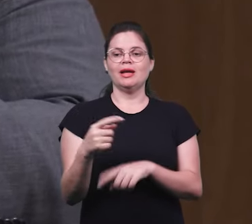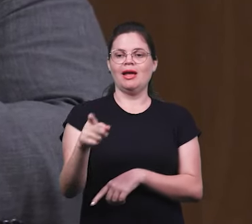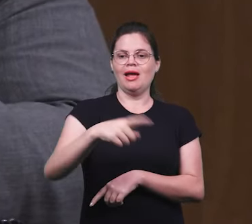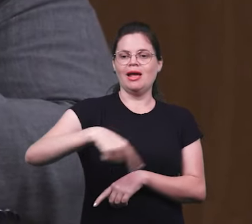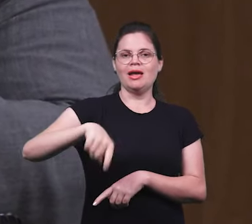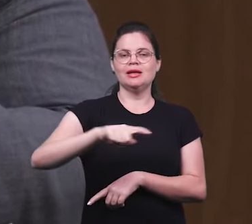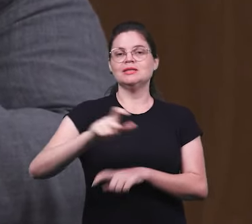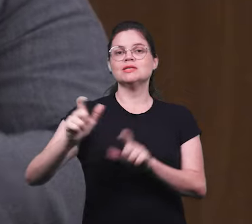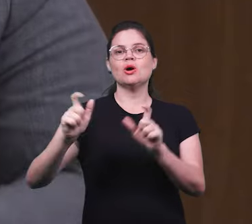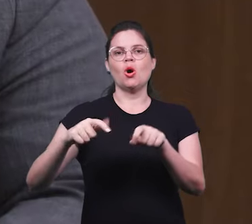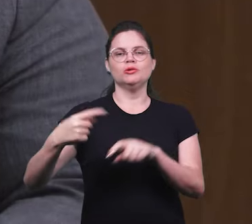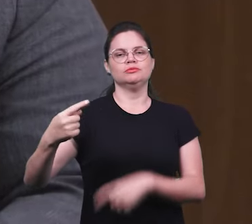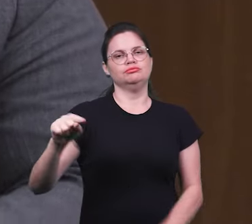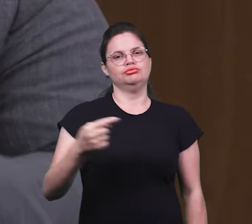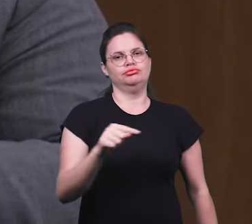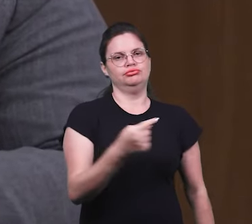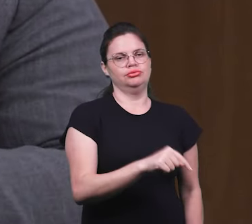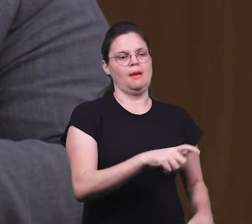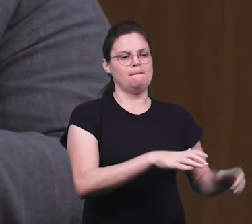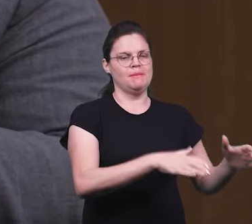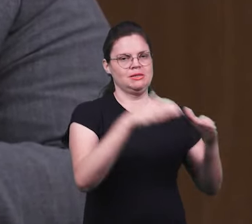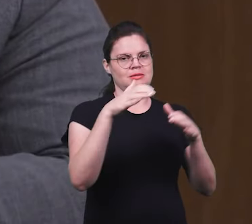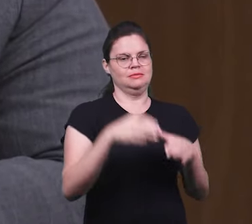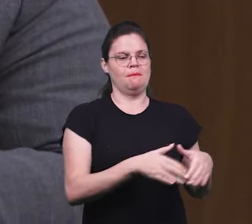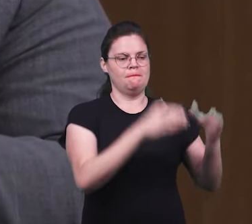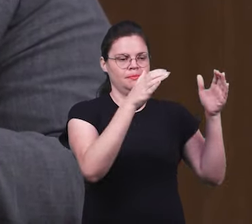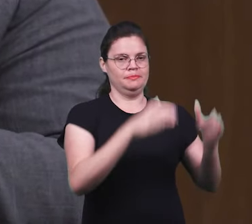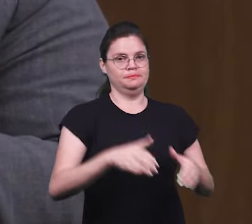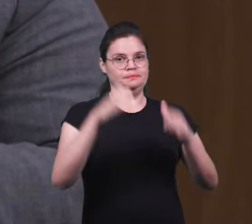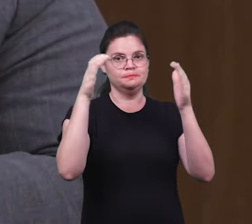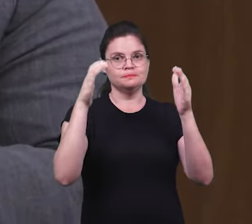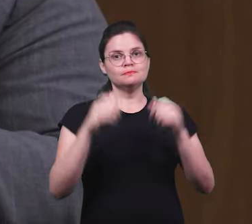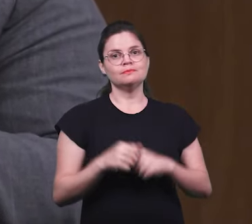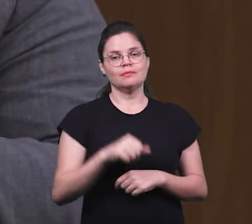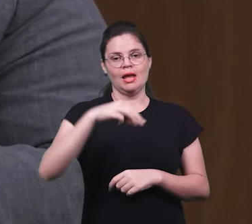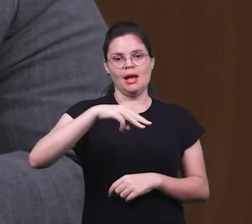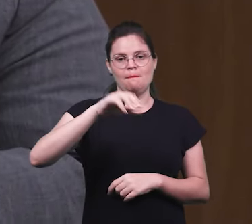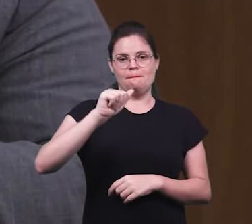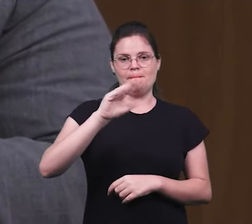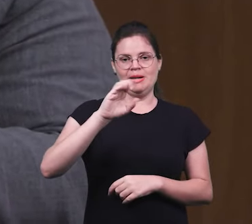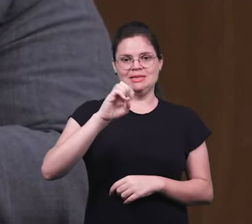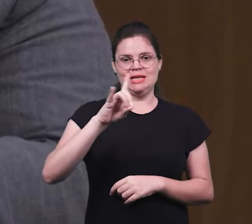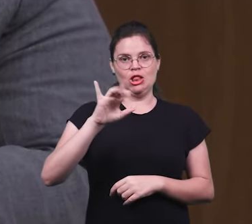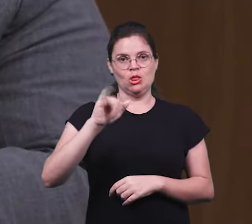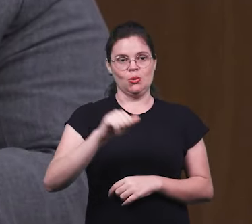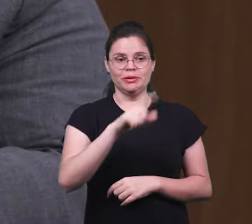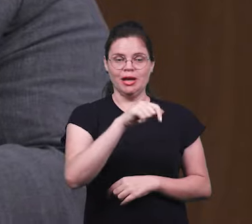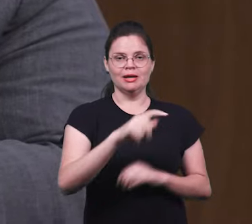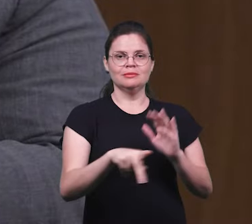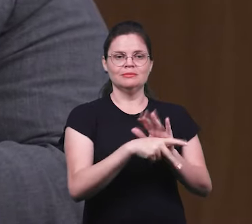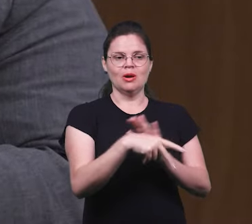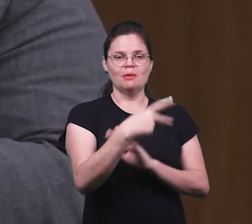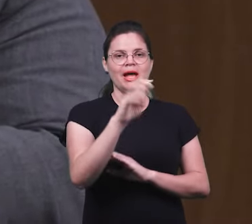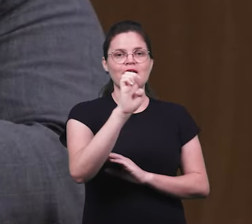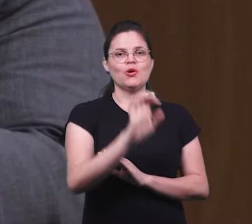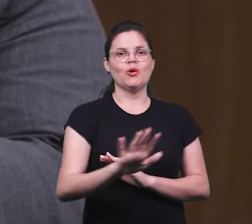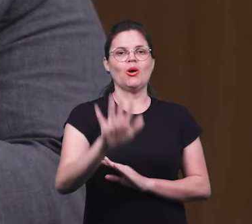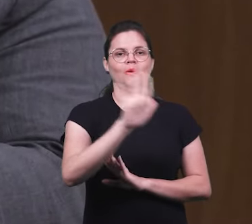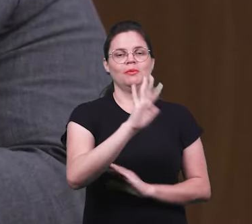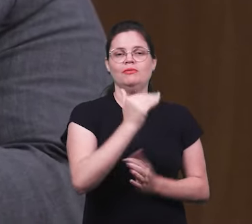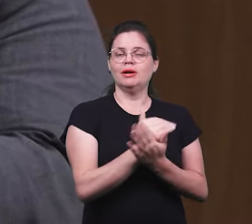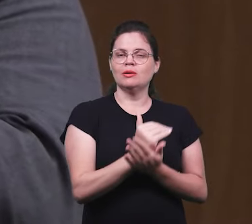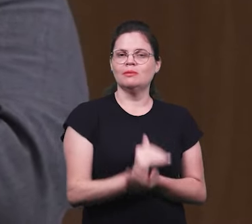pregar o Evangelho na Macedônia. Meus amados, nós temos aqui o Evangelho entrando na Europa. O Evangelho vai entrar na